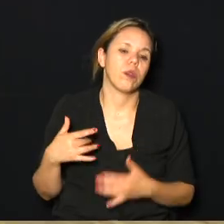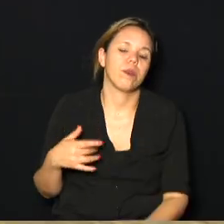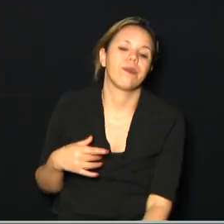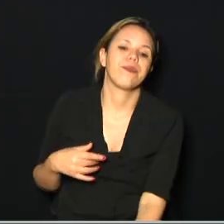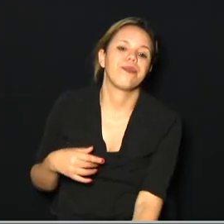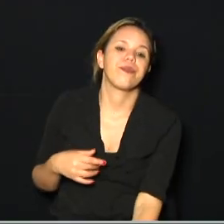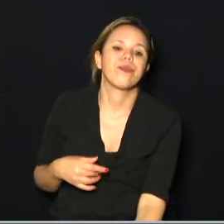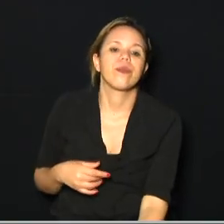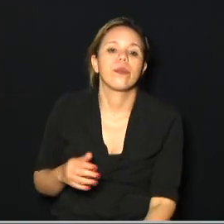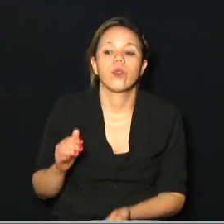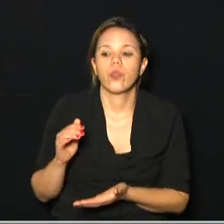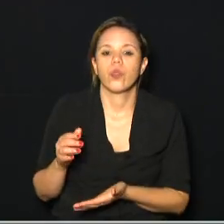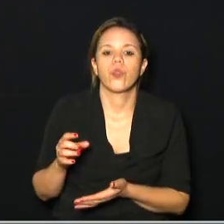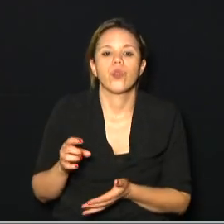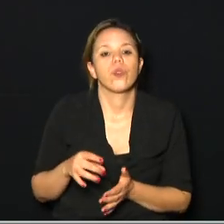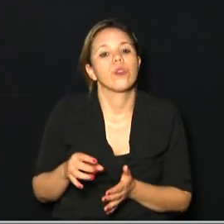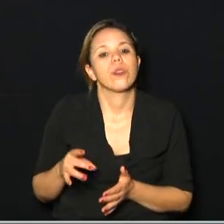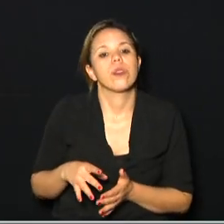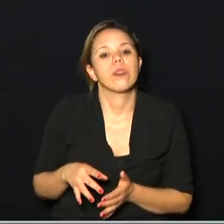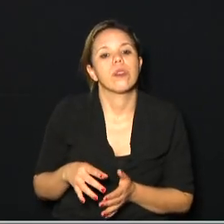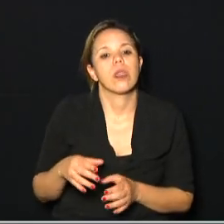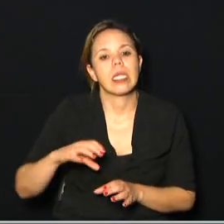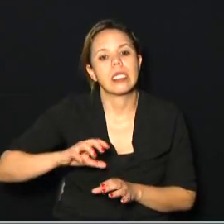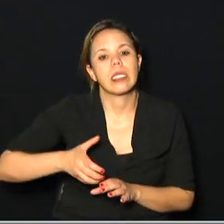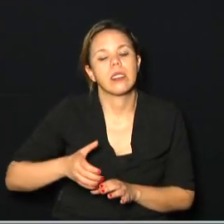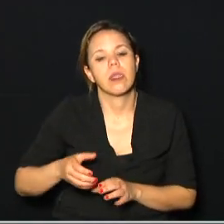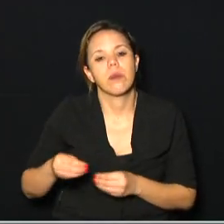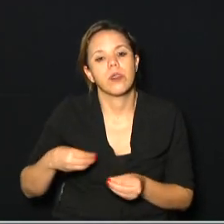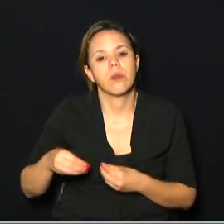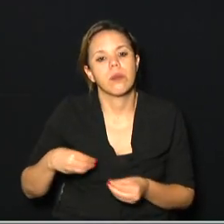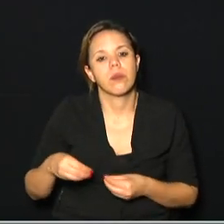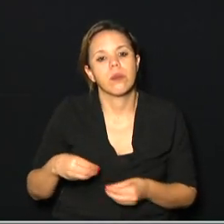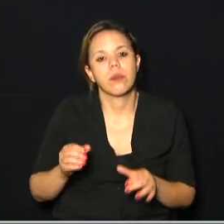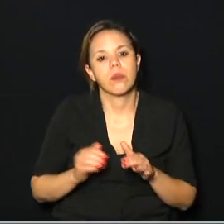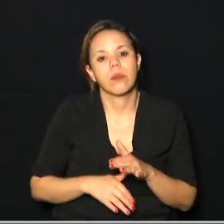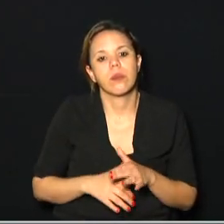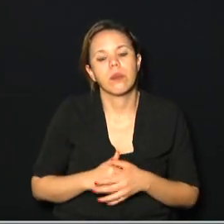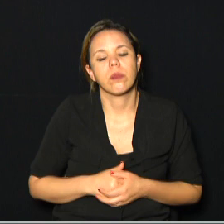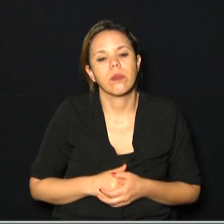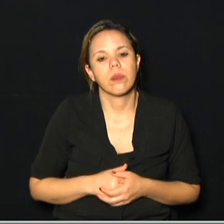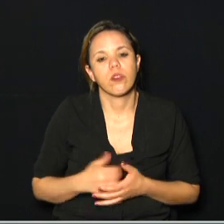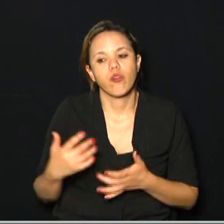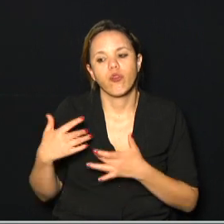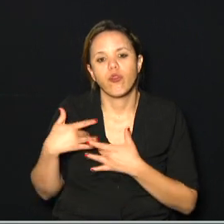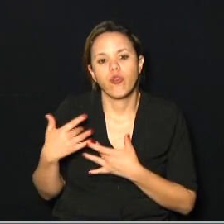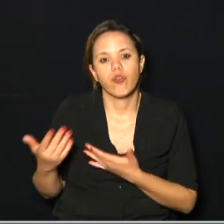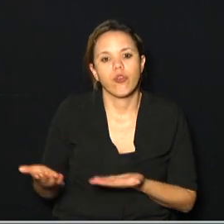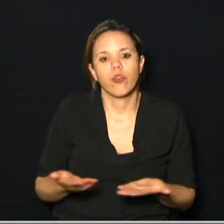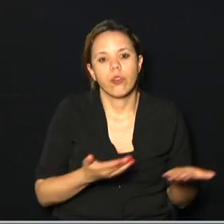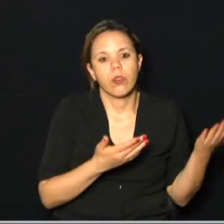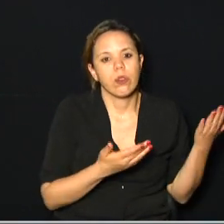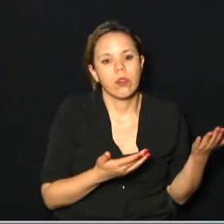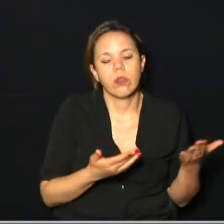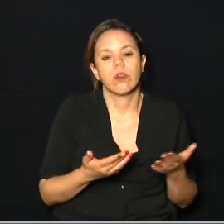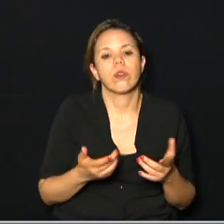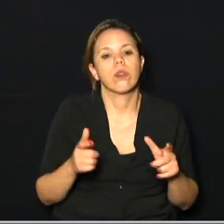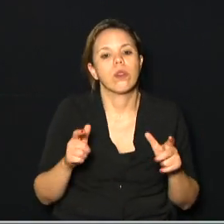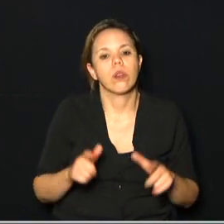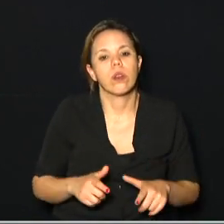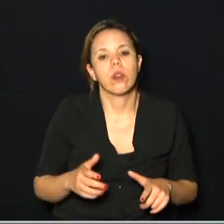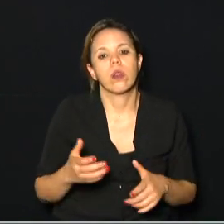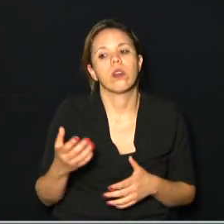aqueles de vidro com tampa de plástico, que é onde é feito o armazenamento do leite da doadora para encaminhar até o banco de leite,